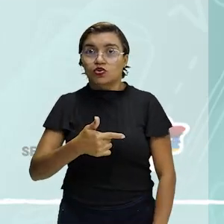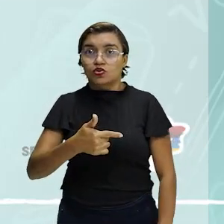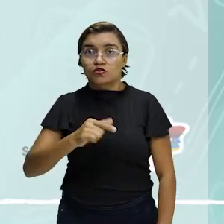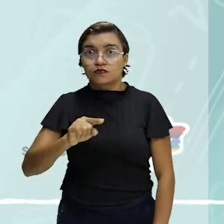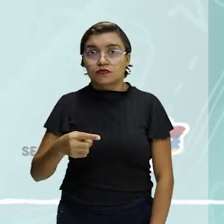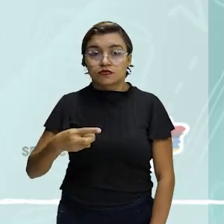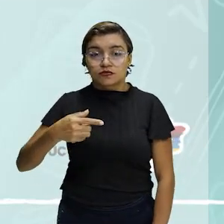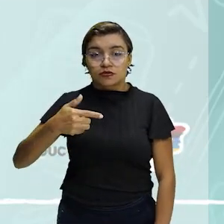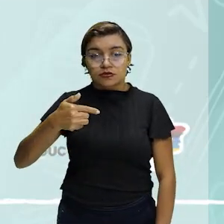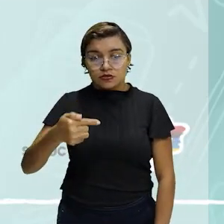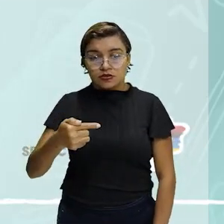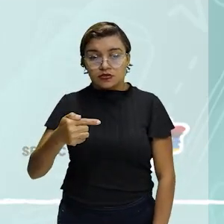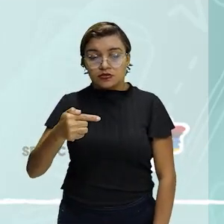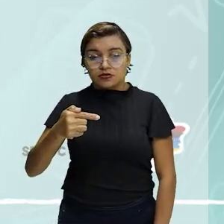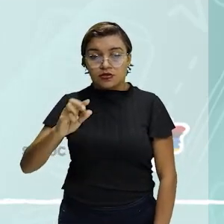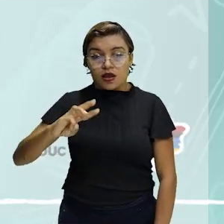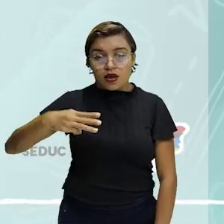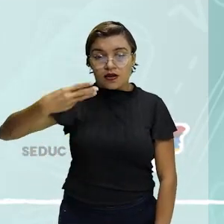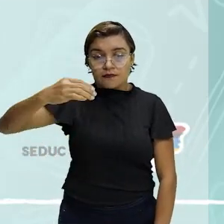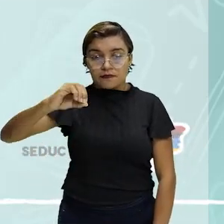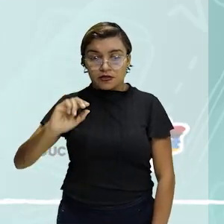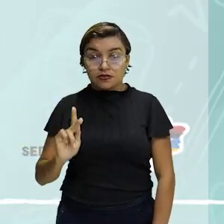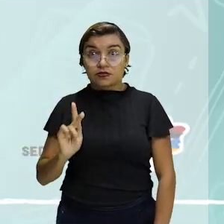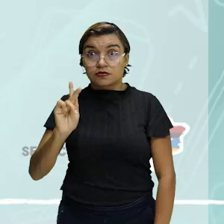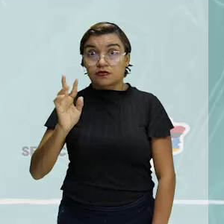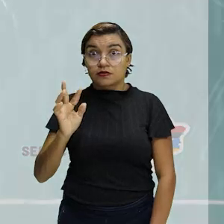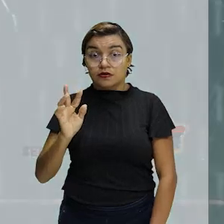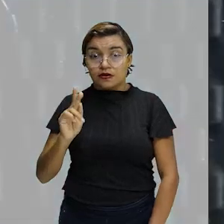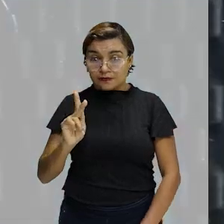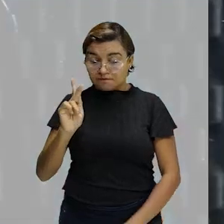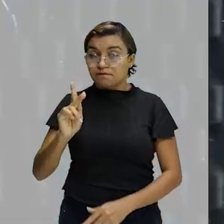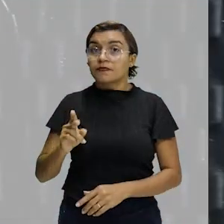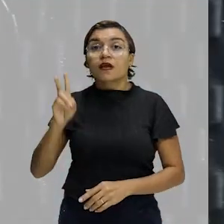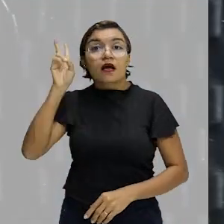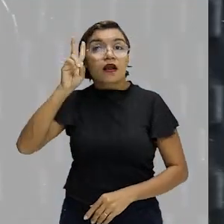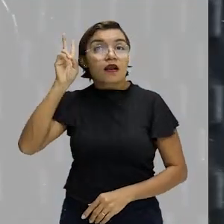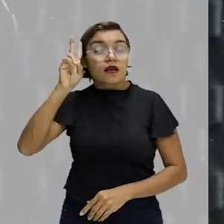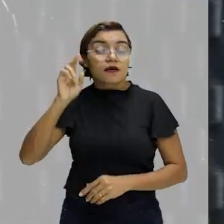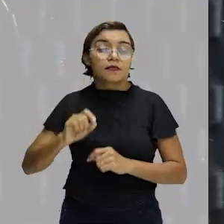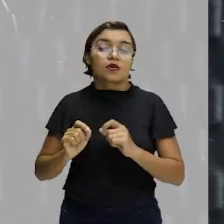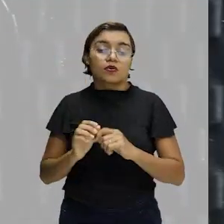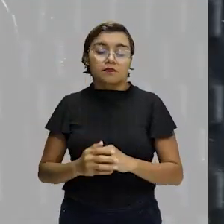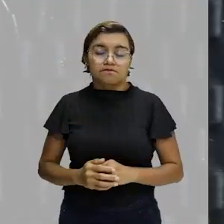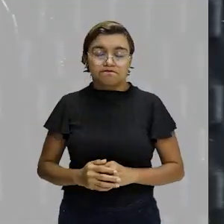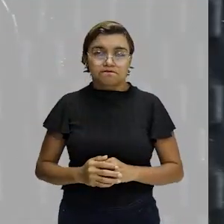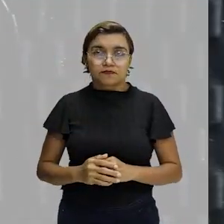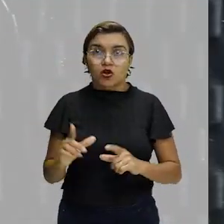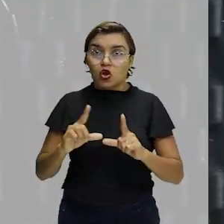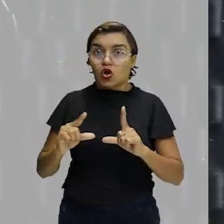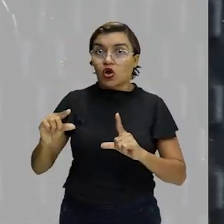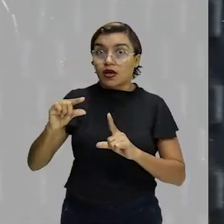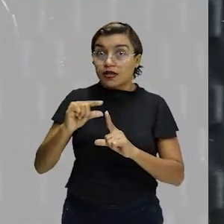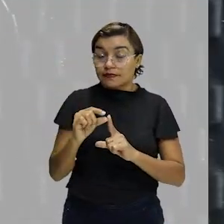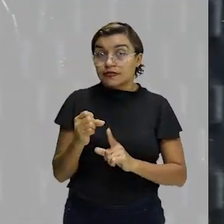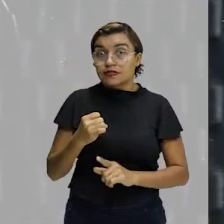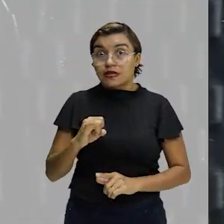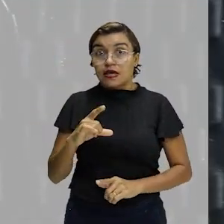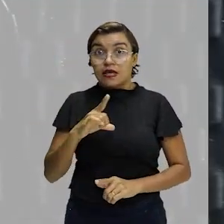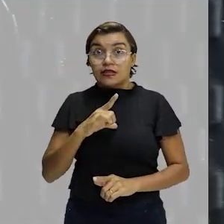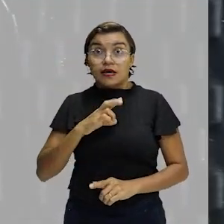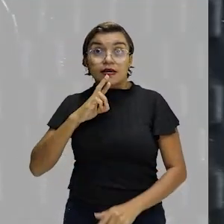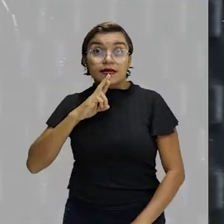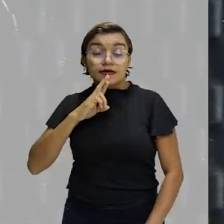30 vezes k. Lembra da propriedade operatória dos logaritmos, que diz que quando eu tenho um